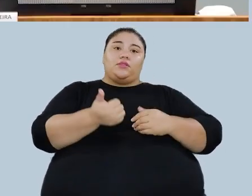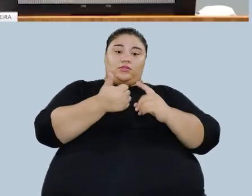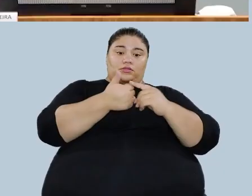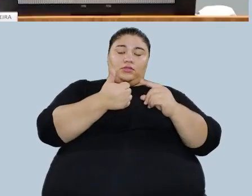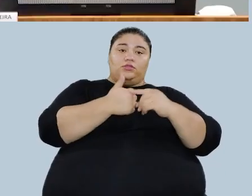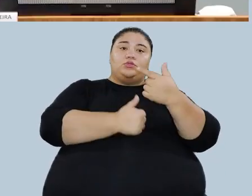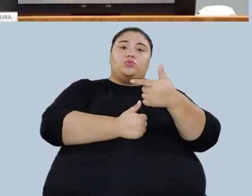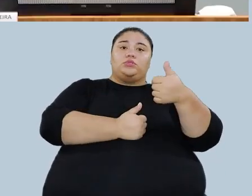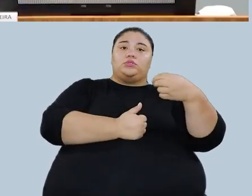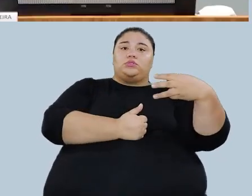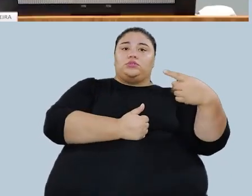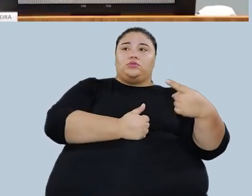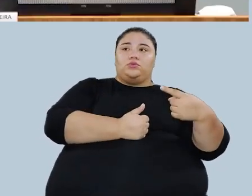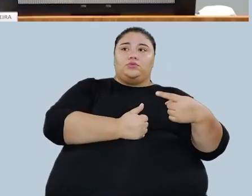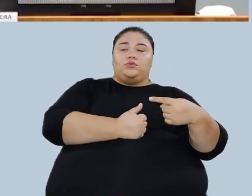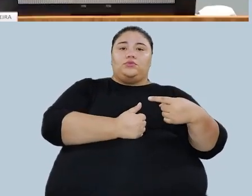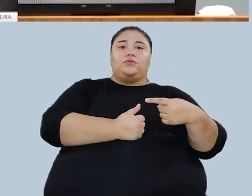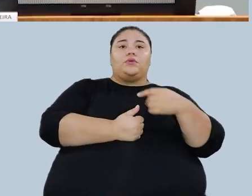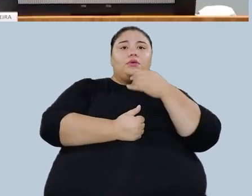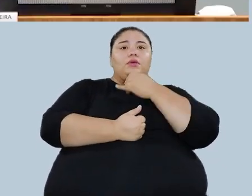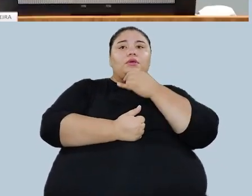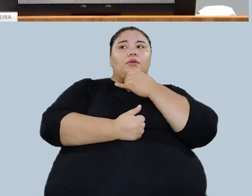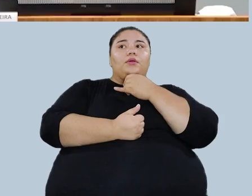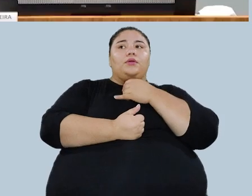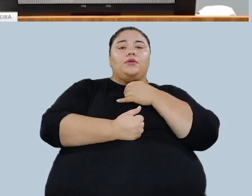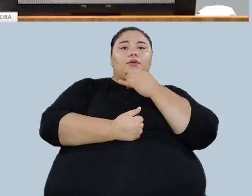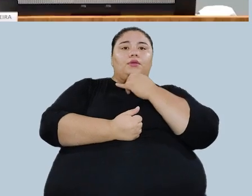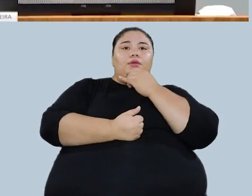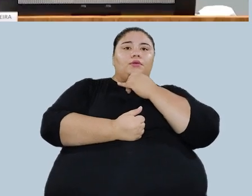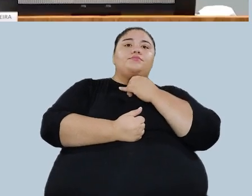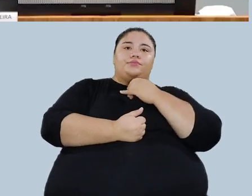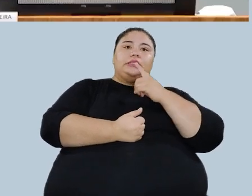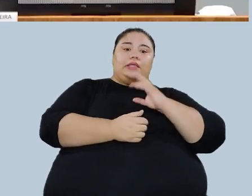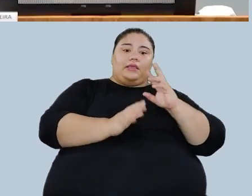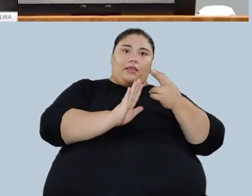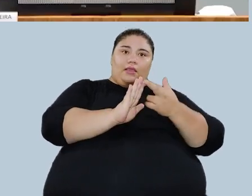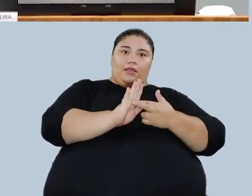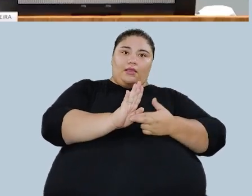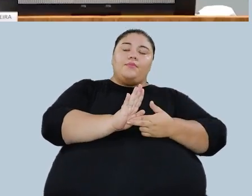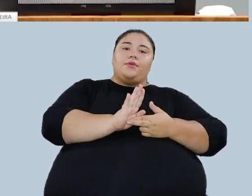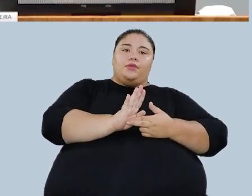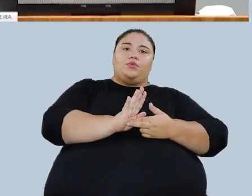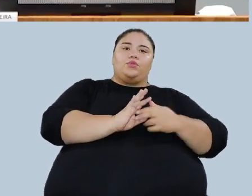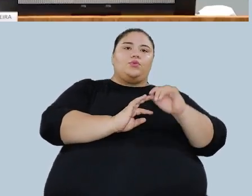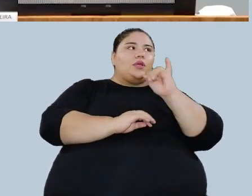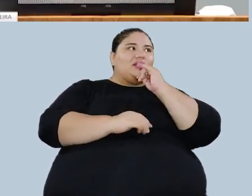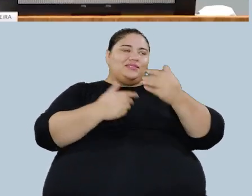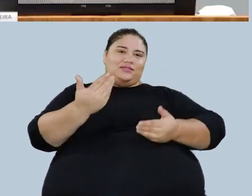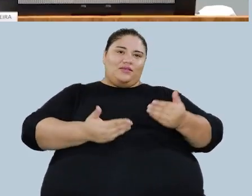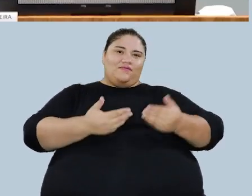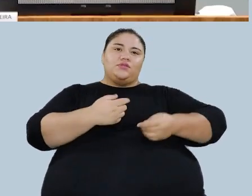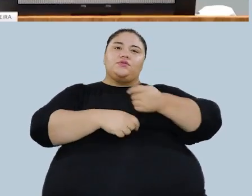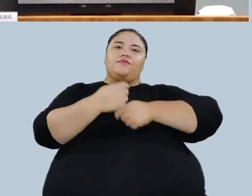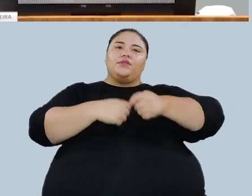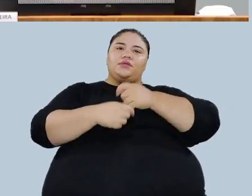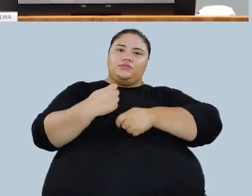artigo 231, está toda dentro de um regime de imunidade, porque os serviços